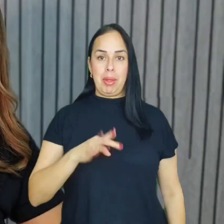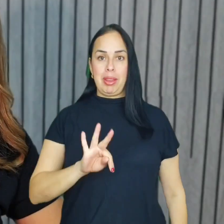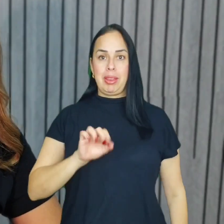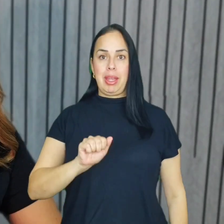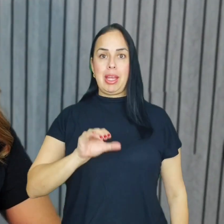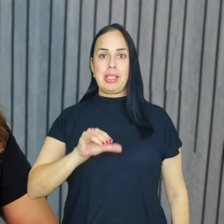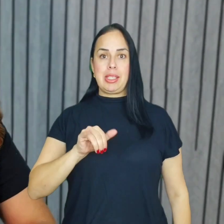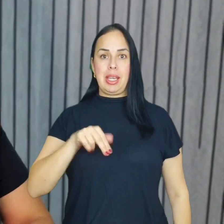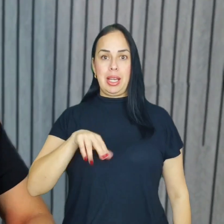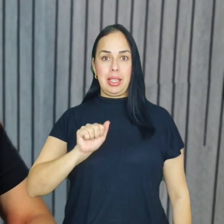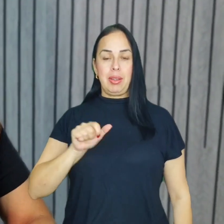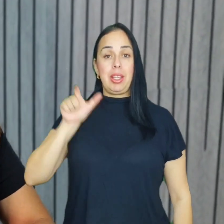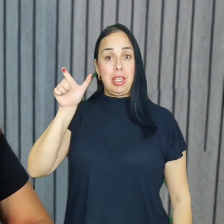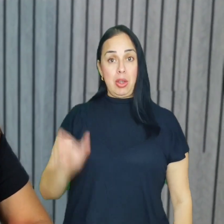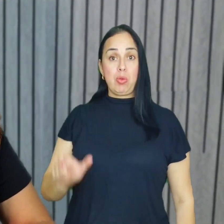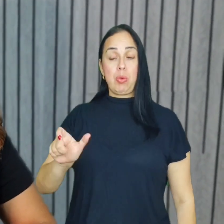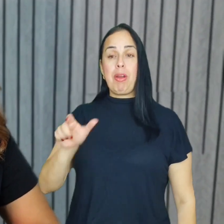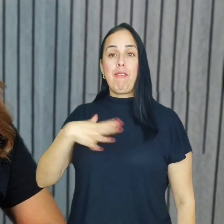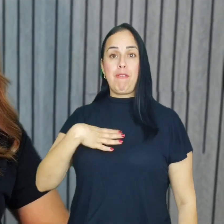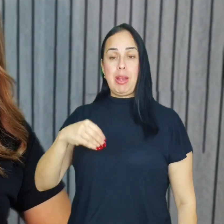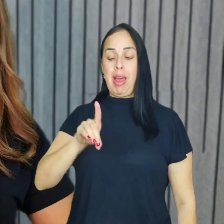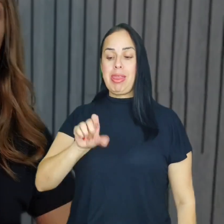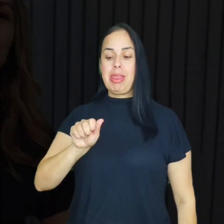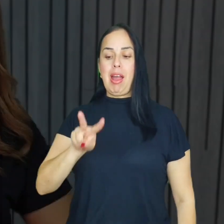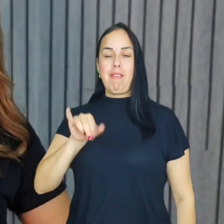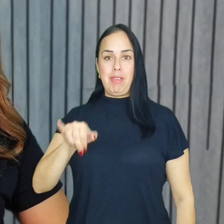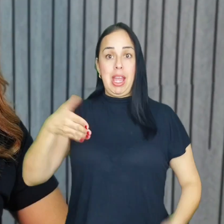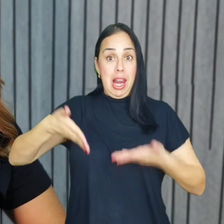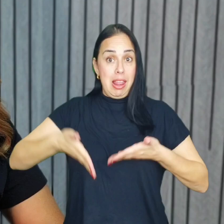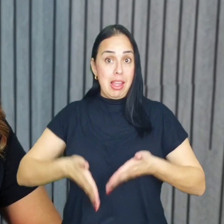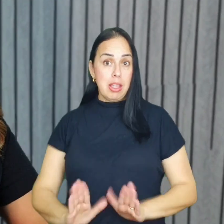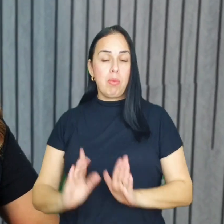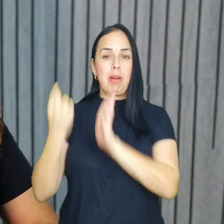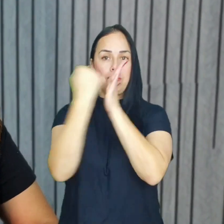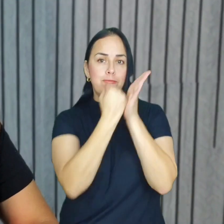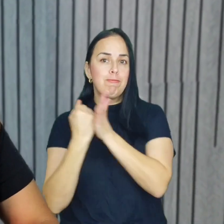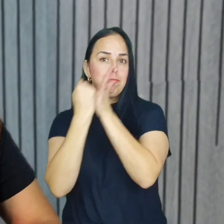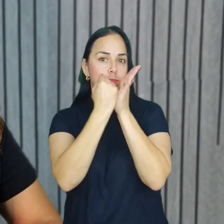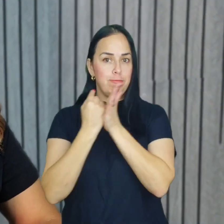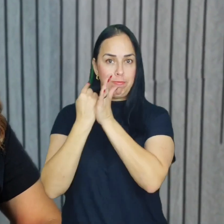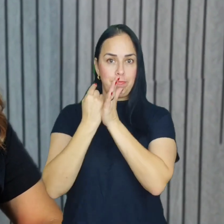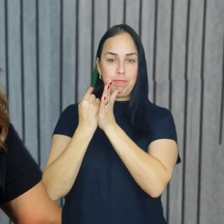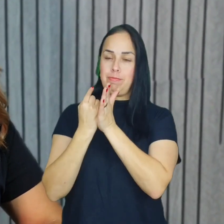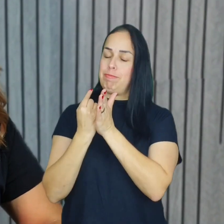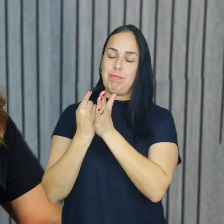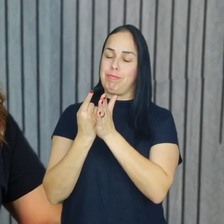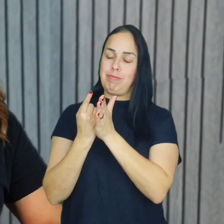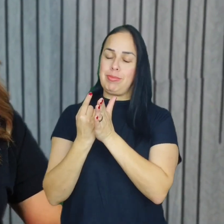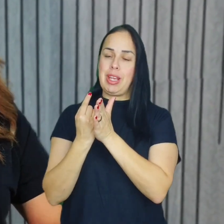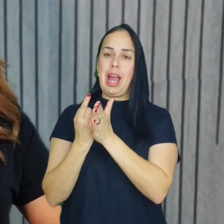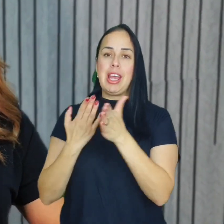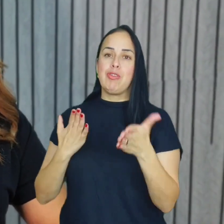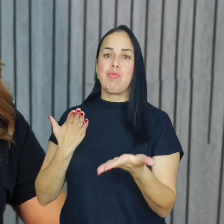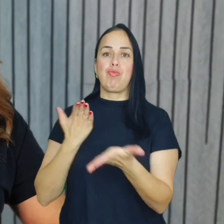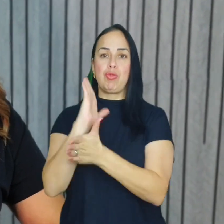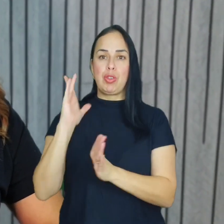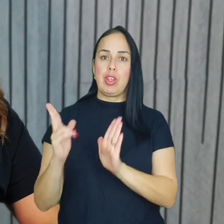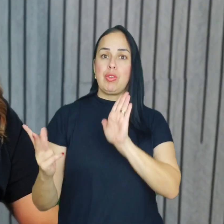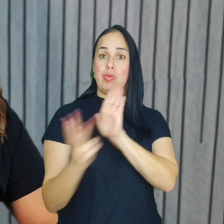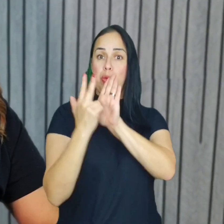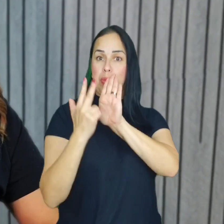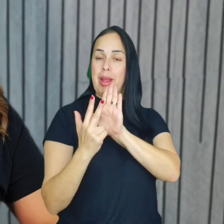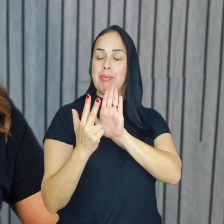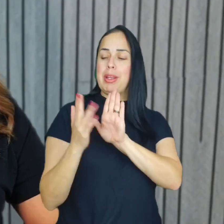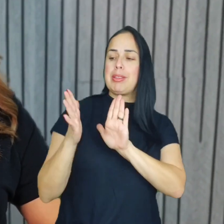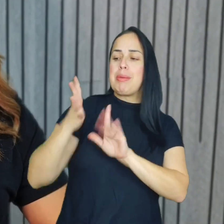Meu nome é Tassiana, eu sou a mãe do Davi Loreto. O Davi nasceu, fez o exame da orelhinha, no caso não